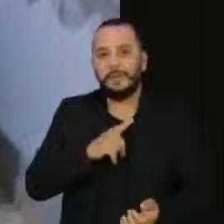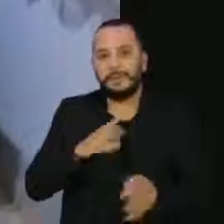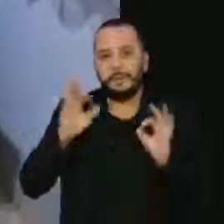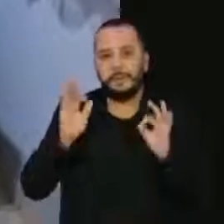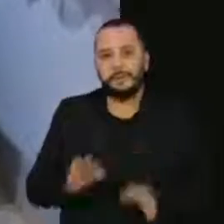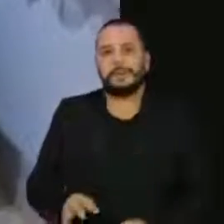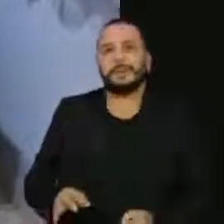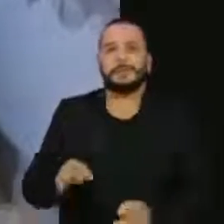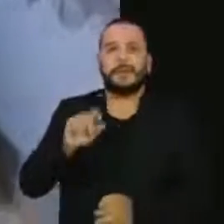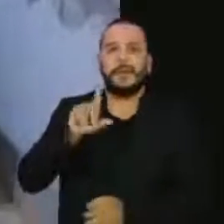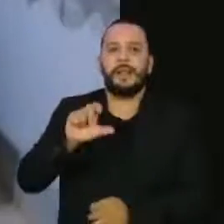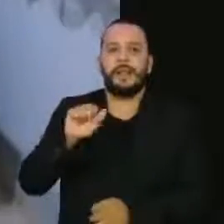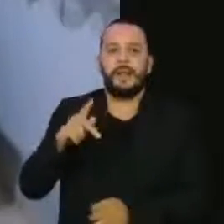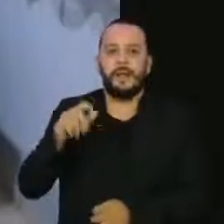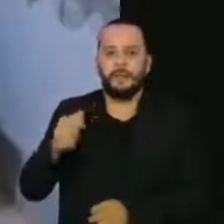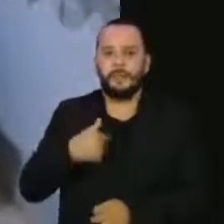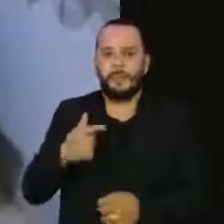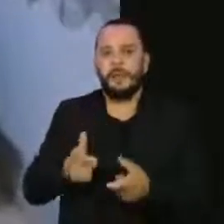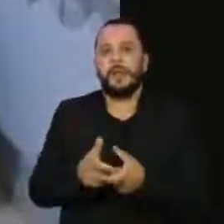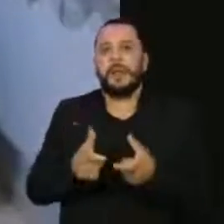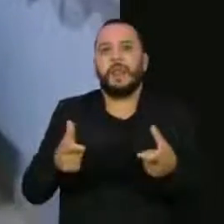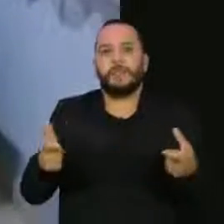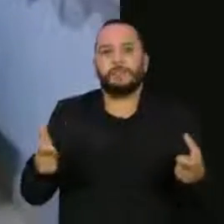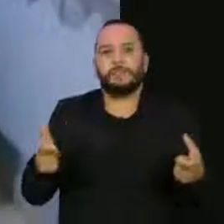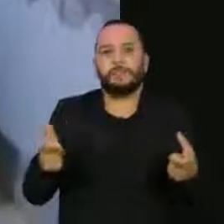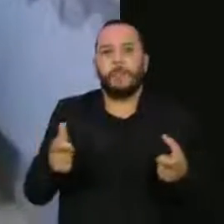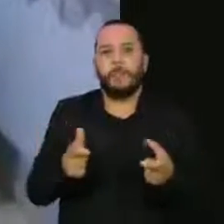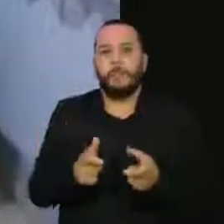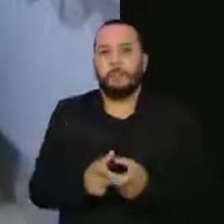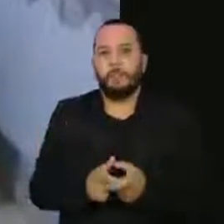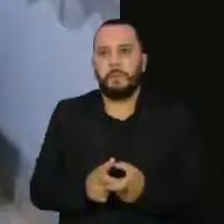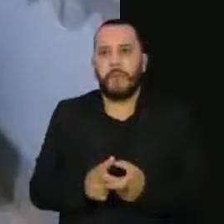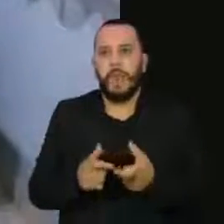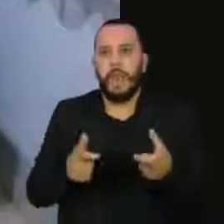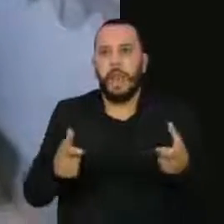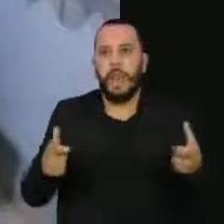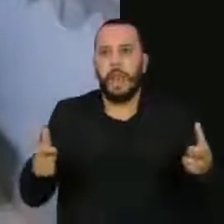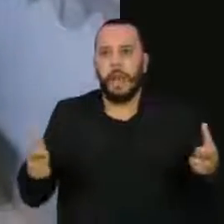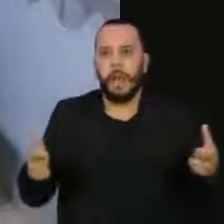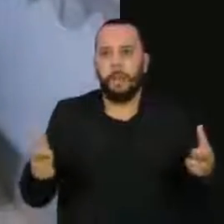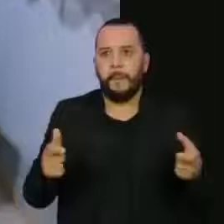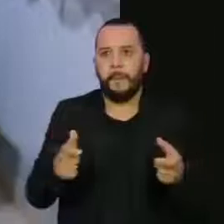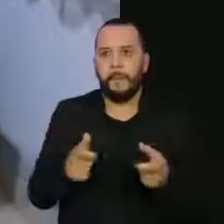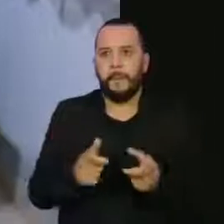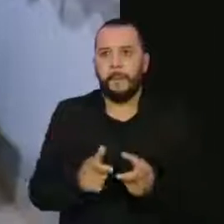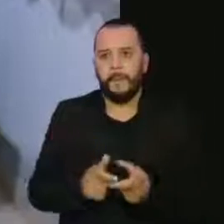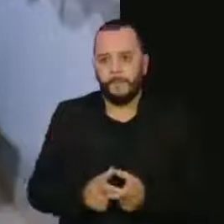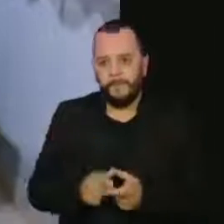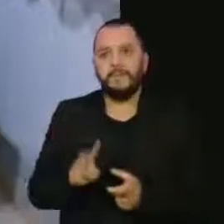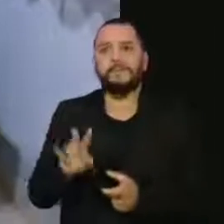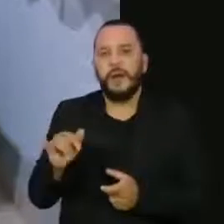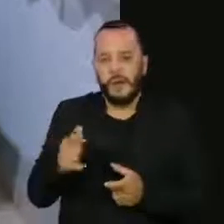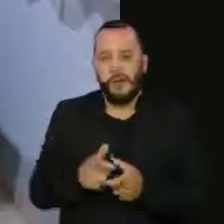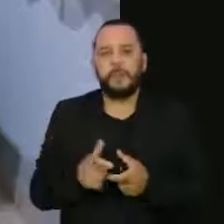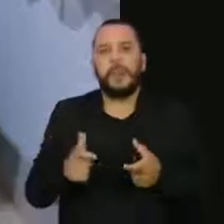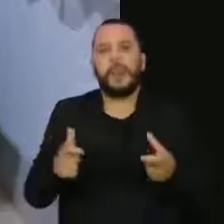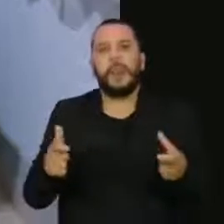Lapa encheu, esvaziou, encheu de novo, esvaziou, daqui a pouco está cheia de novo, com outra